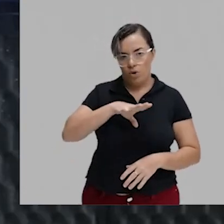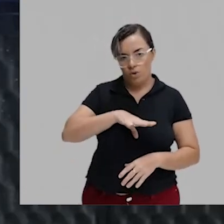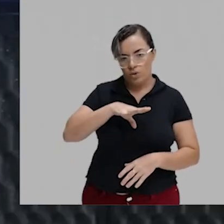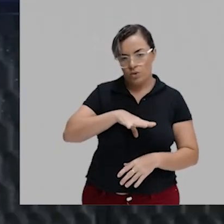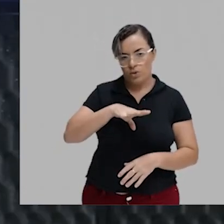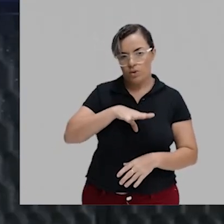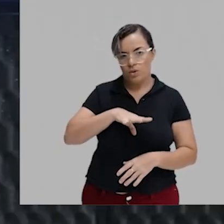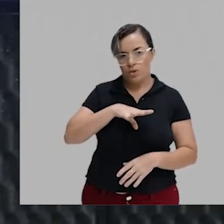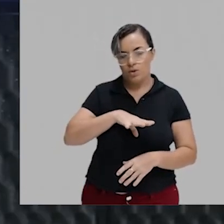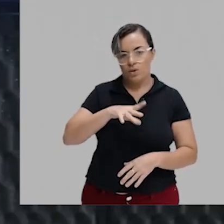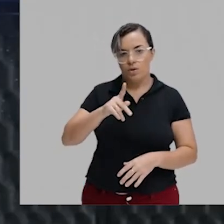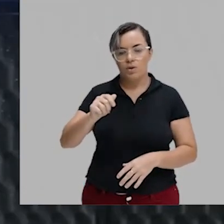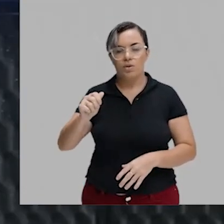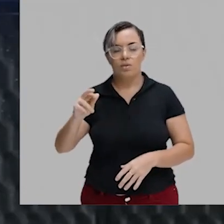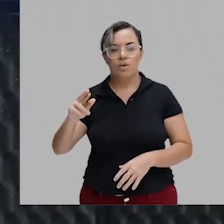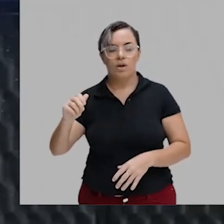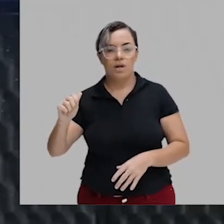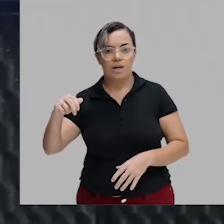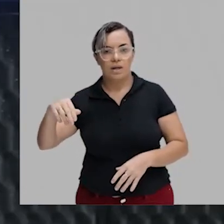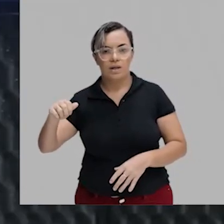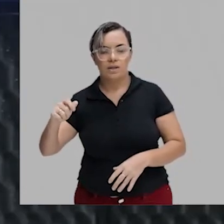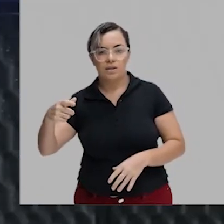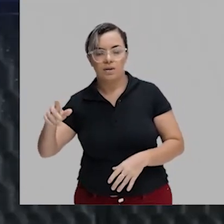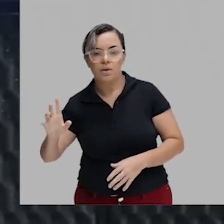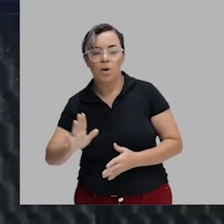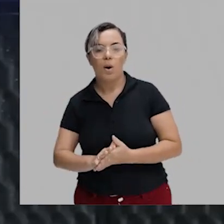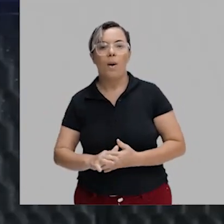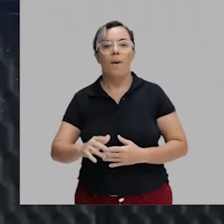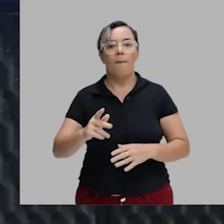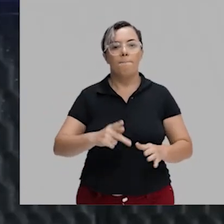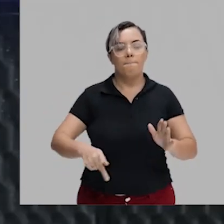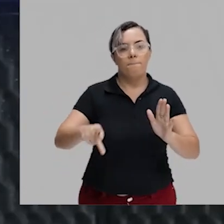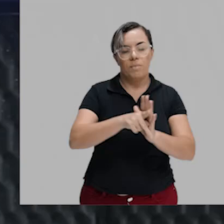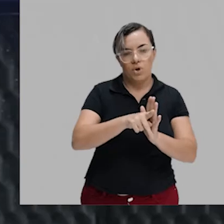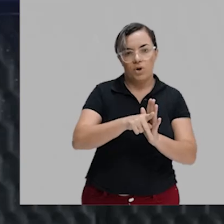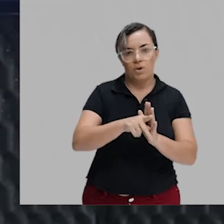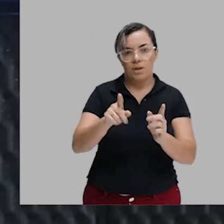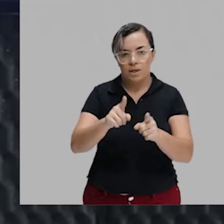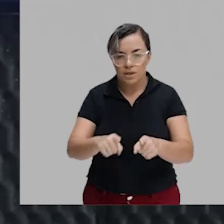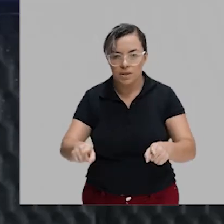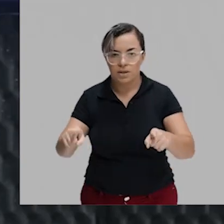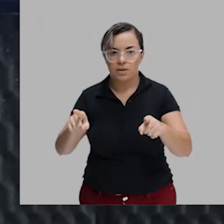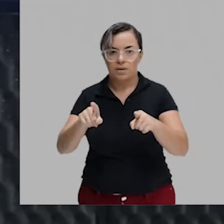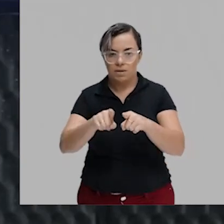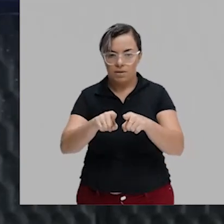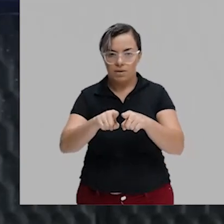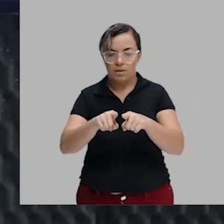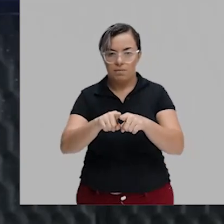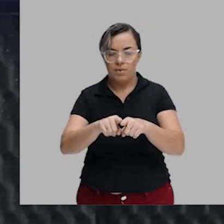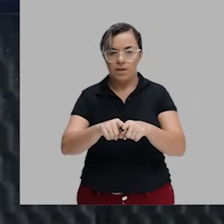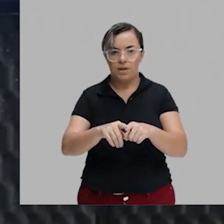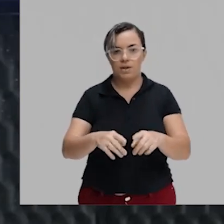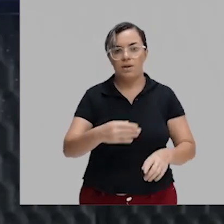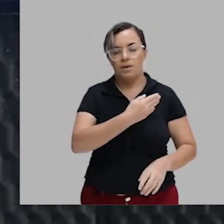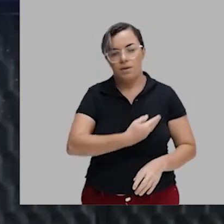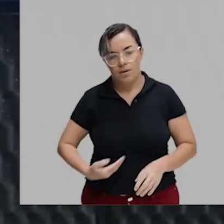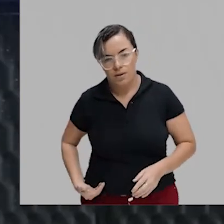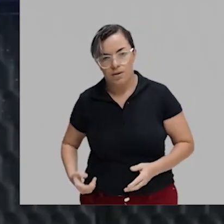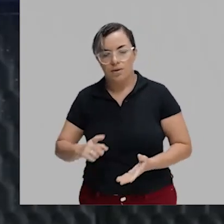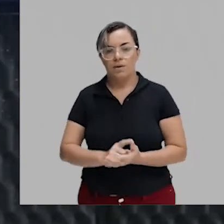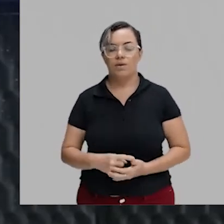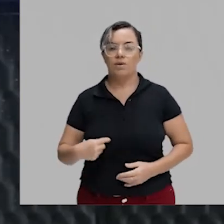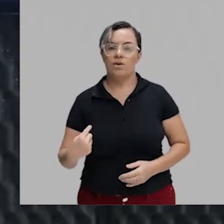privada, que acabou gerando aqui no Maranhão a famosa revolta de Beckman. Nós temos